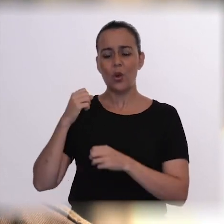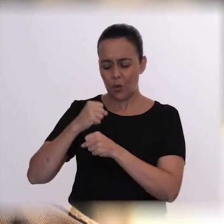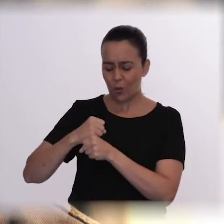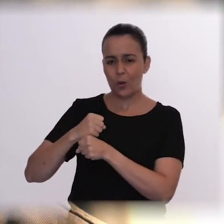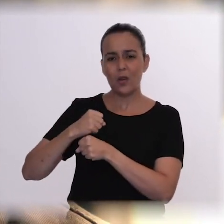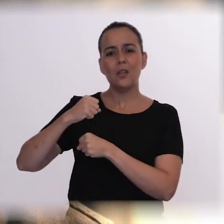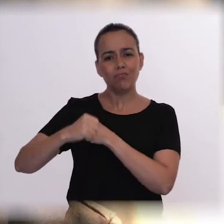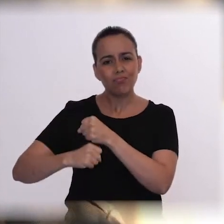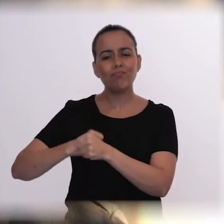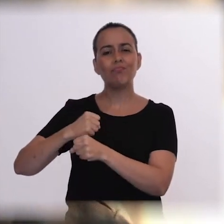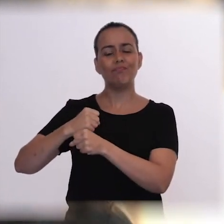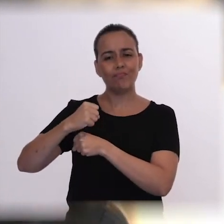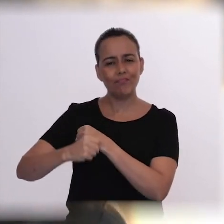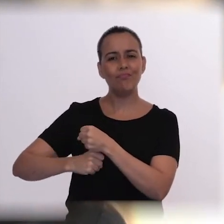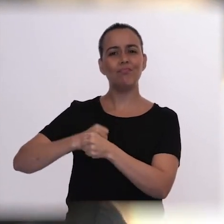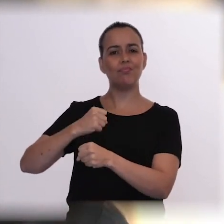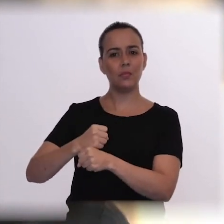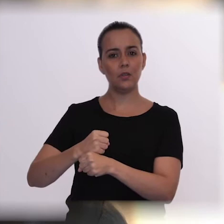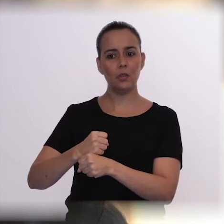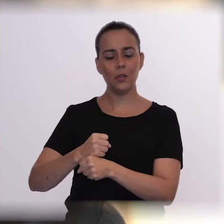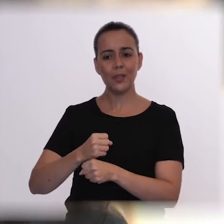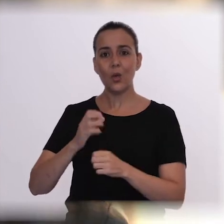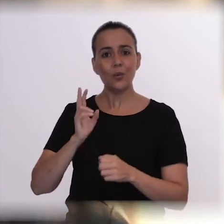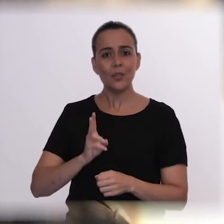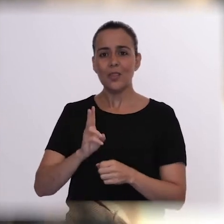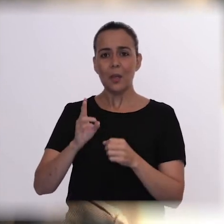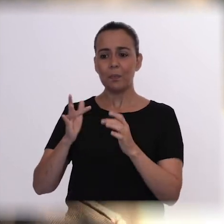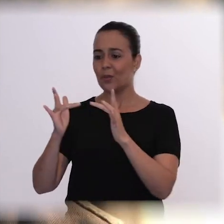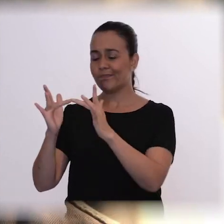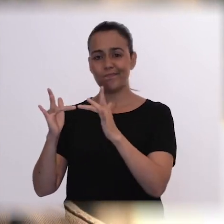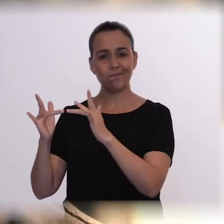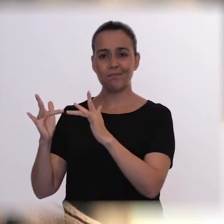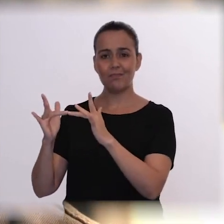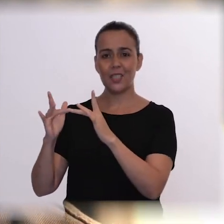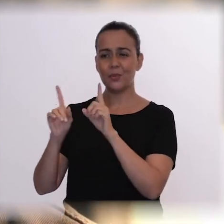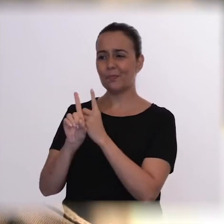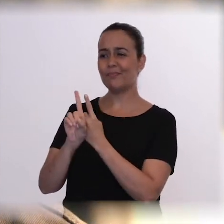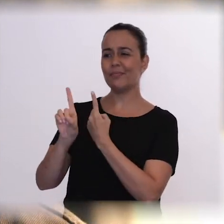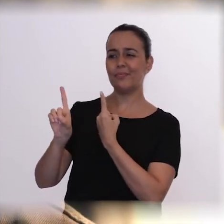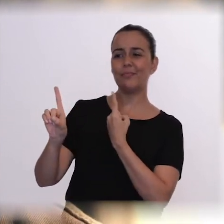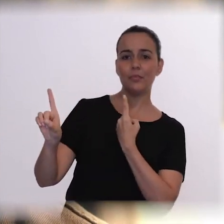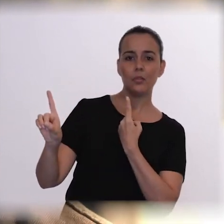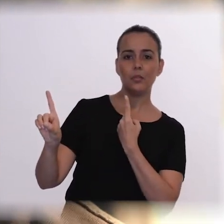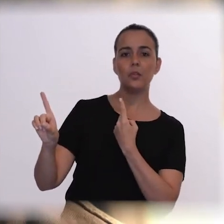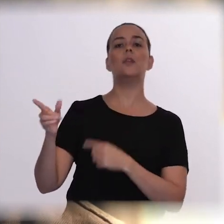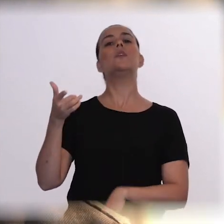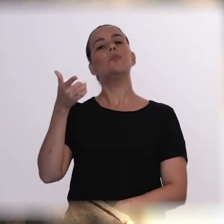se passando, foi se tornando cada vez mais recorrente, né? Em que eu me mudava mais uma